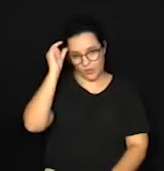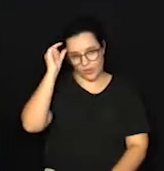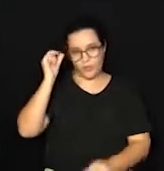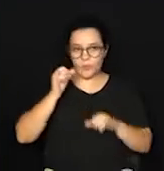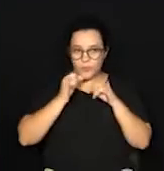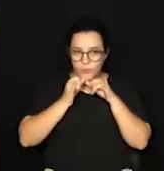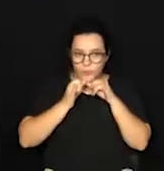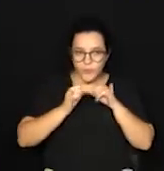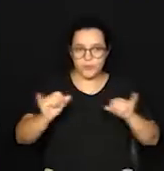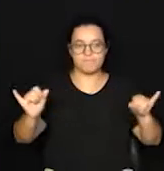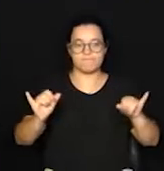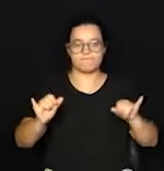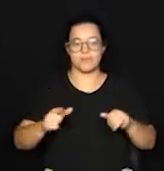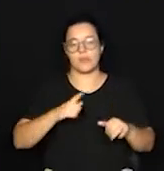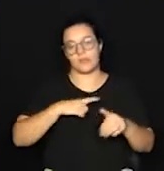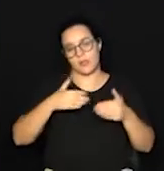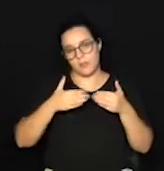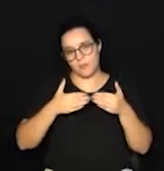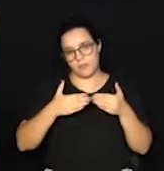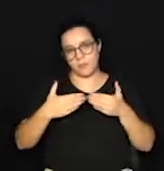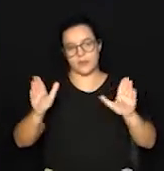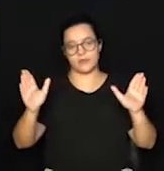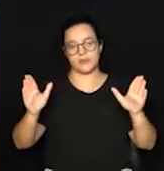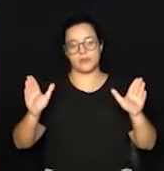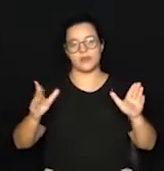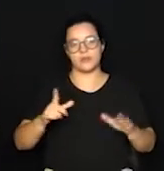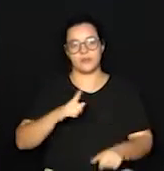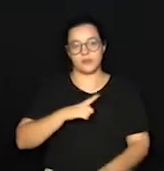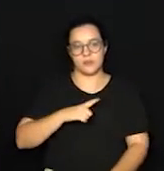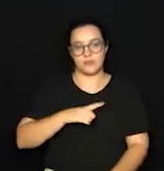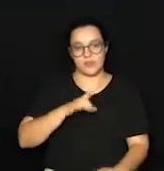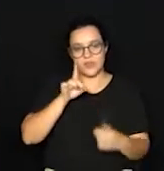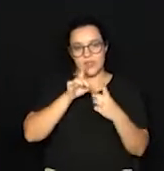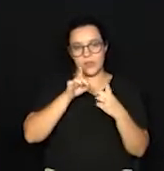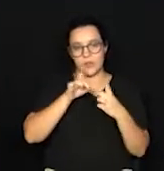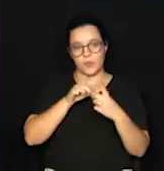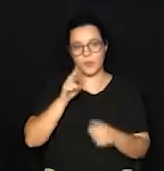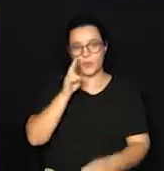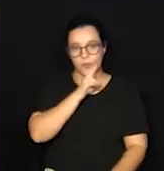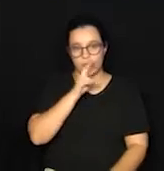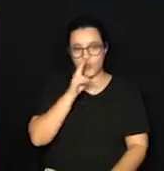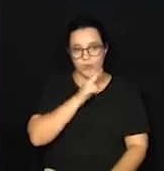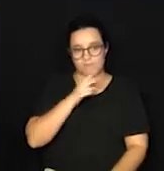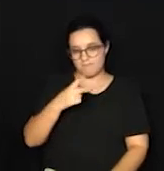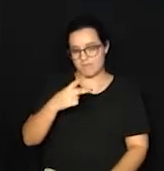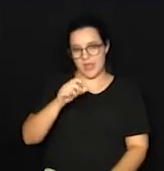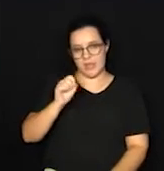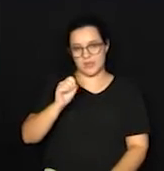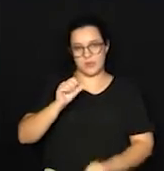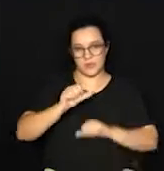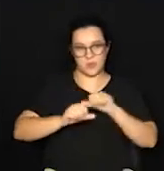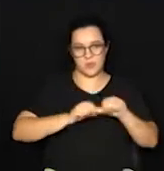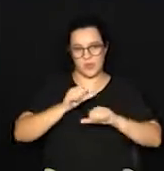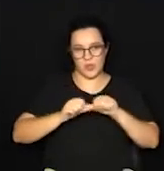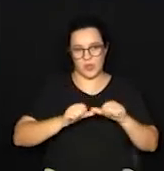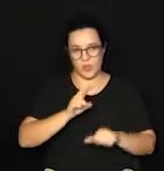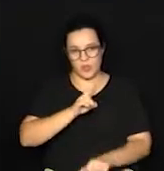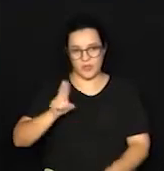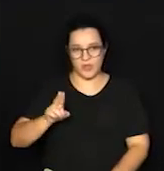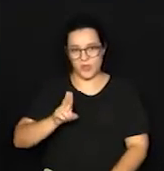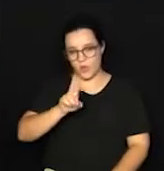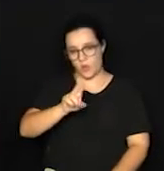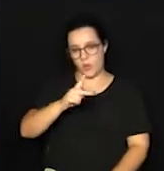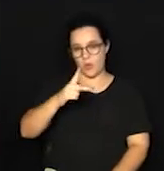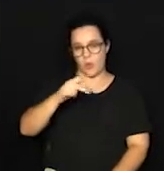Donizete anunciou a abertura do PS, que a gente chama, na verdade, não é mais PS, porque não é um pronto-socorro, é a